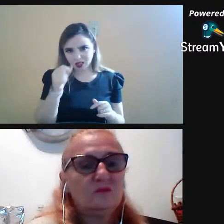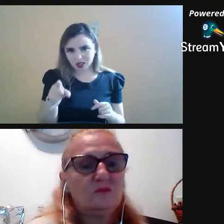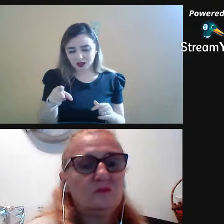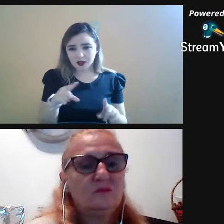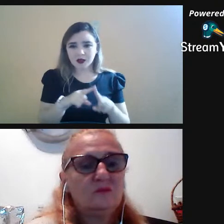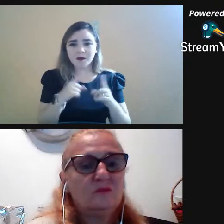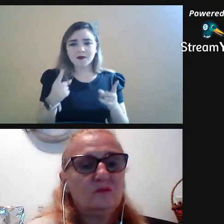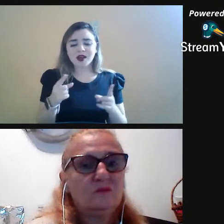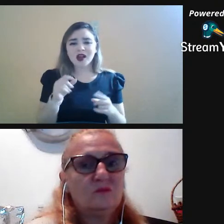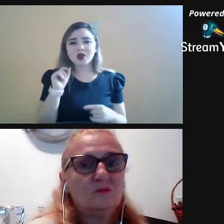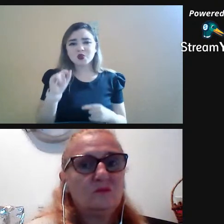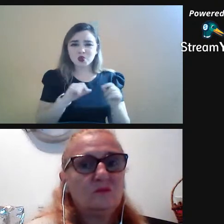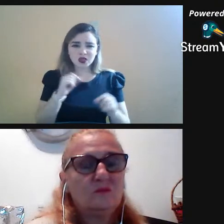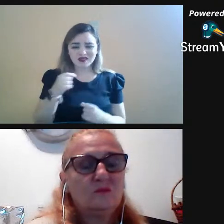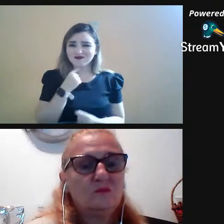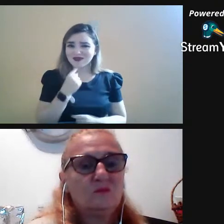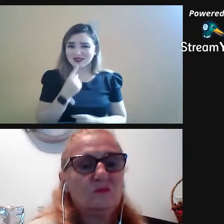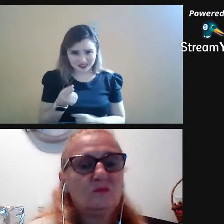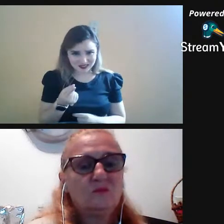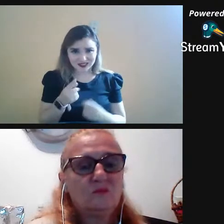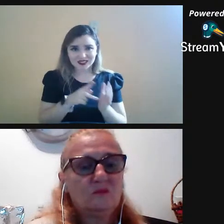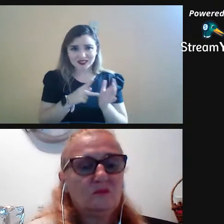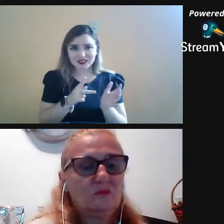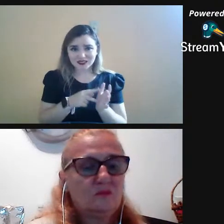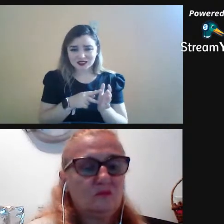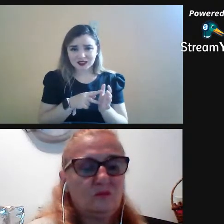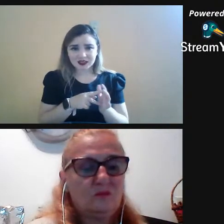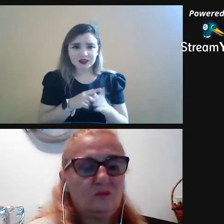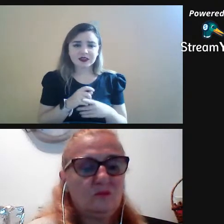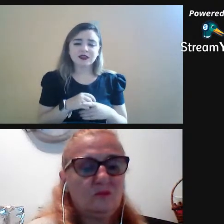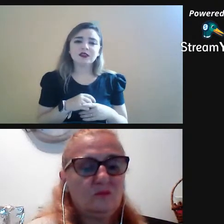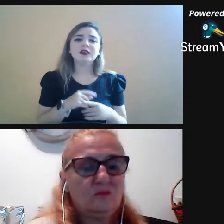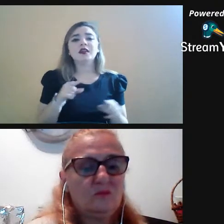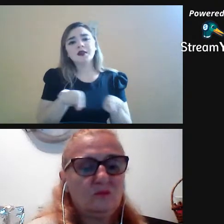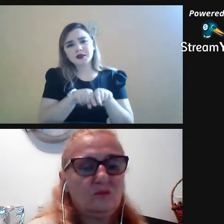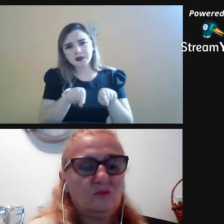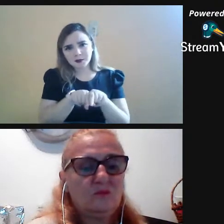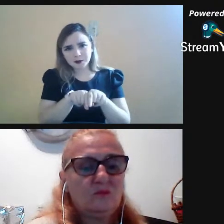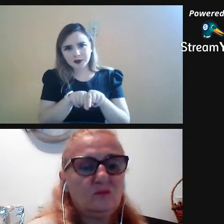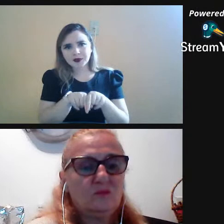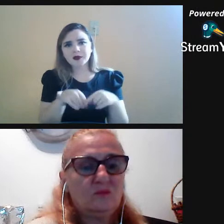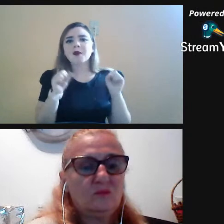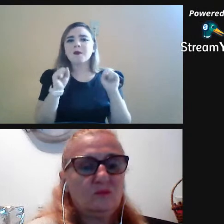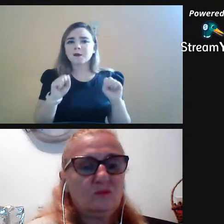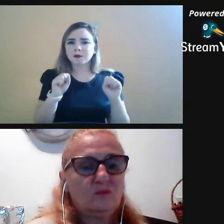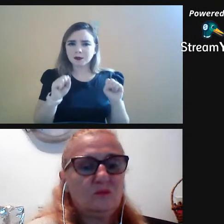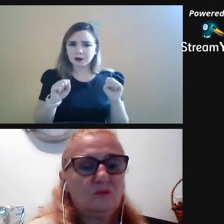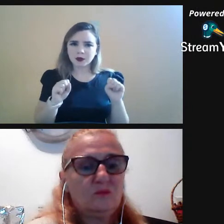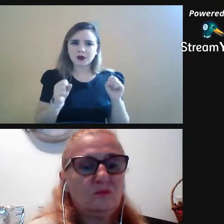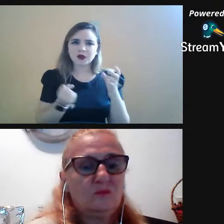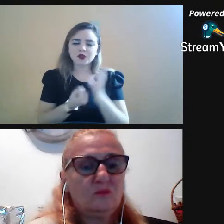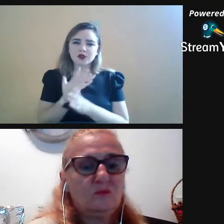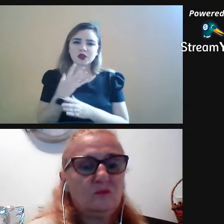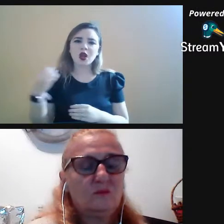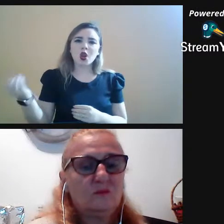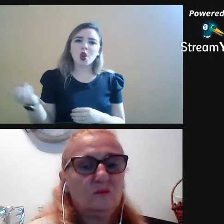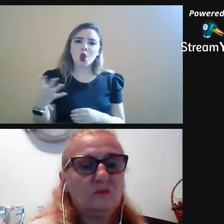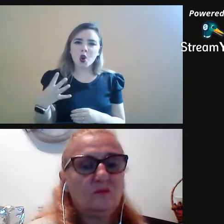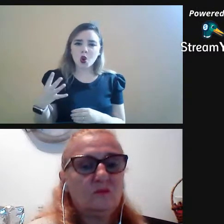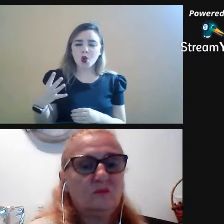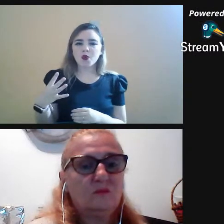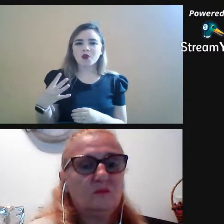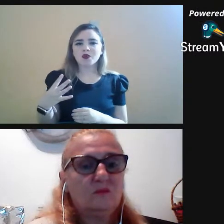que é inevitável, que a gente vai realmente produzir, ele também pode ter uma nova... ele ganhar um